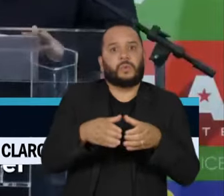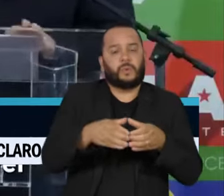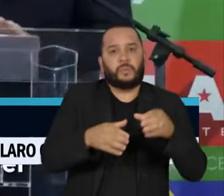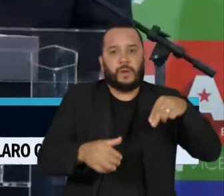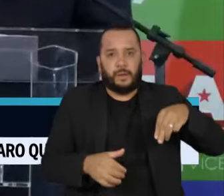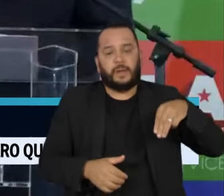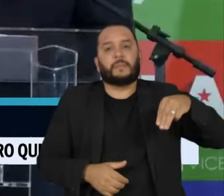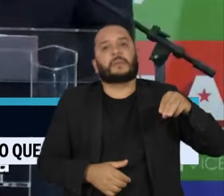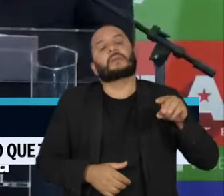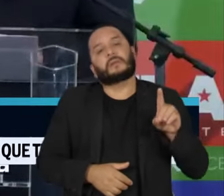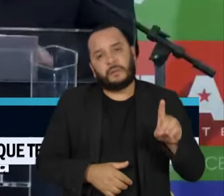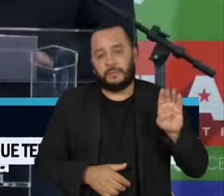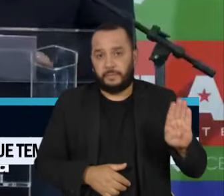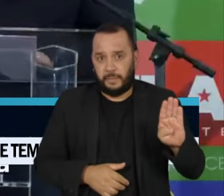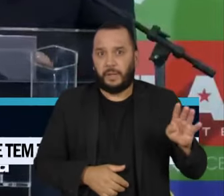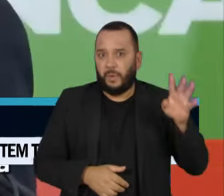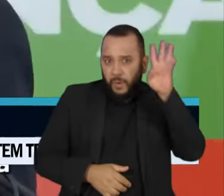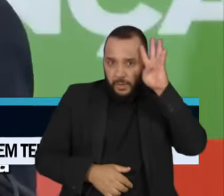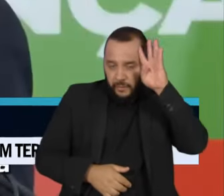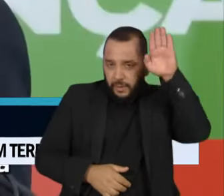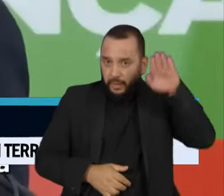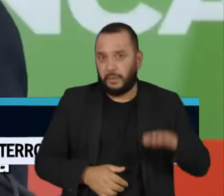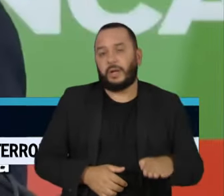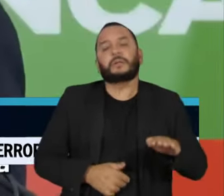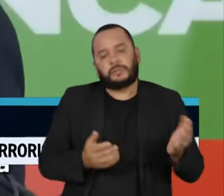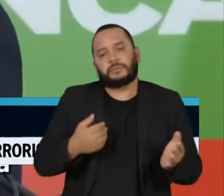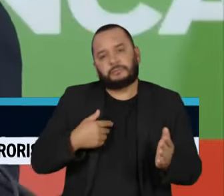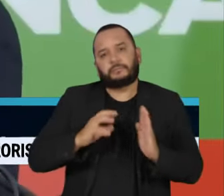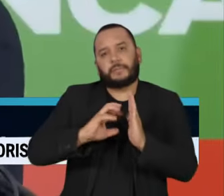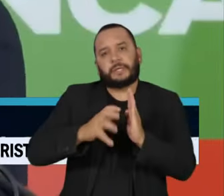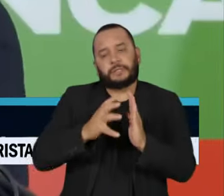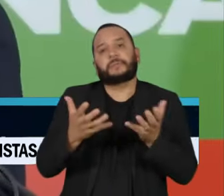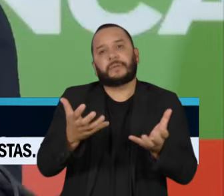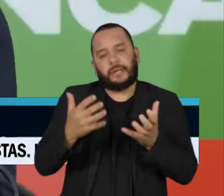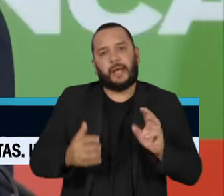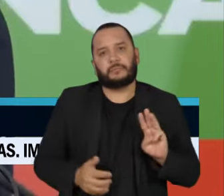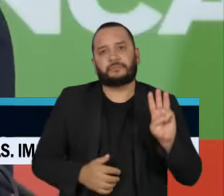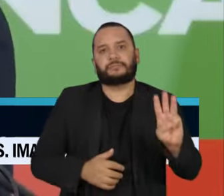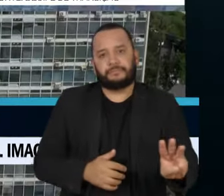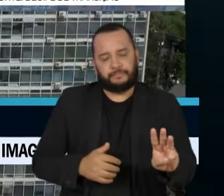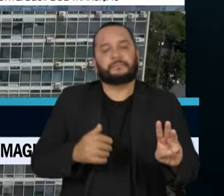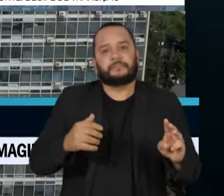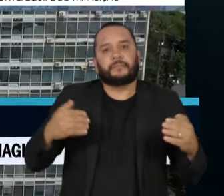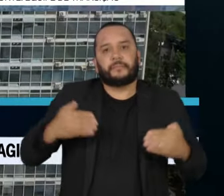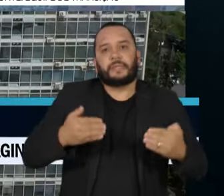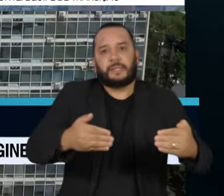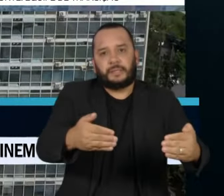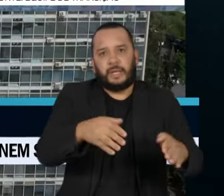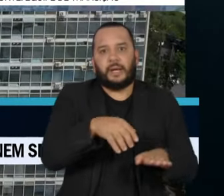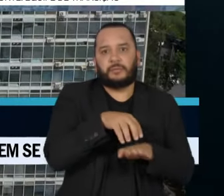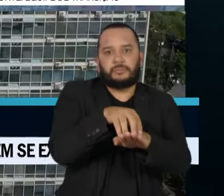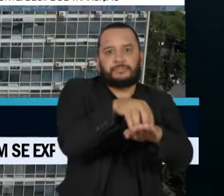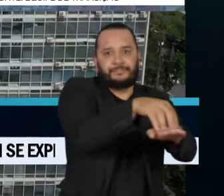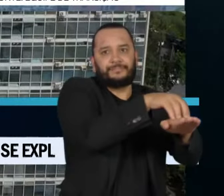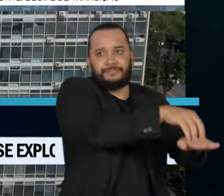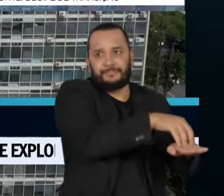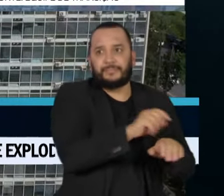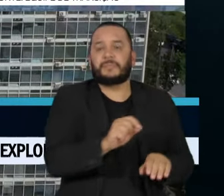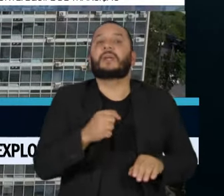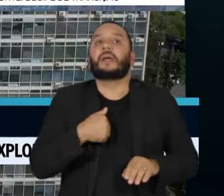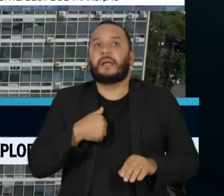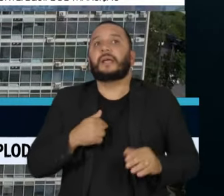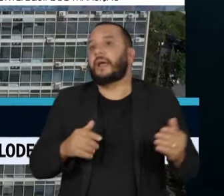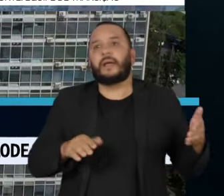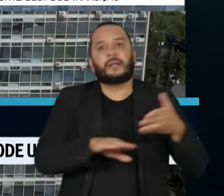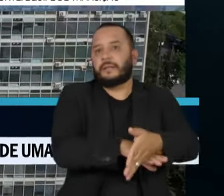na tarde desta quarta-feira, o partido deve ficar com o Ministério dos Transportes. E o cotado para assumir o posto